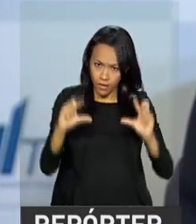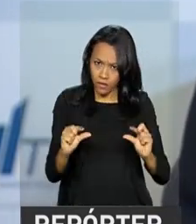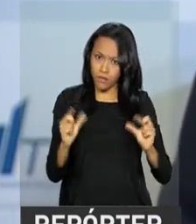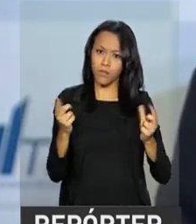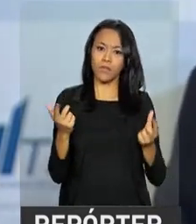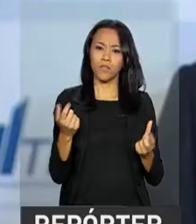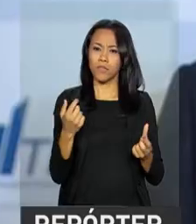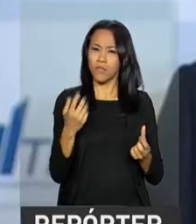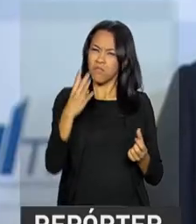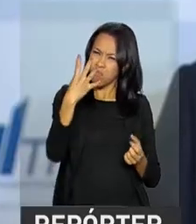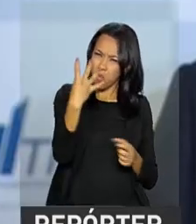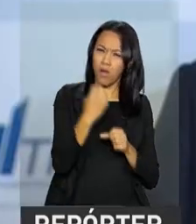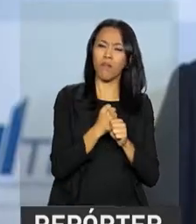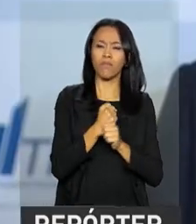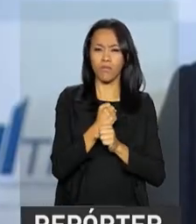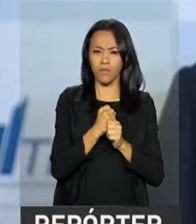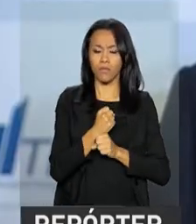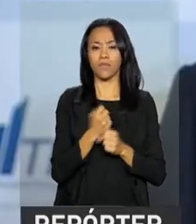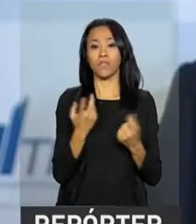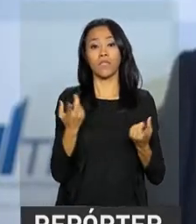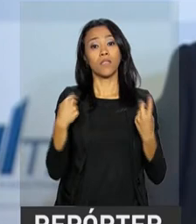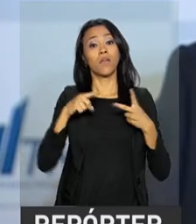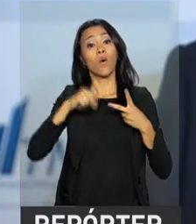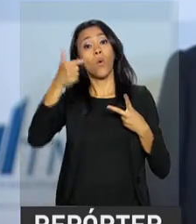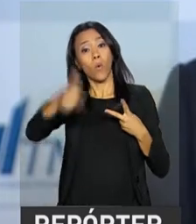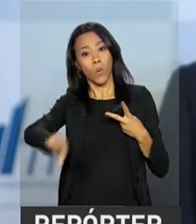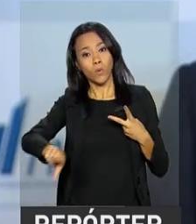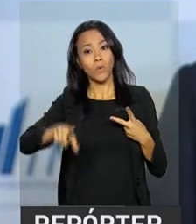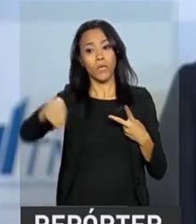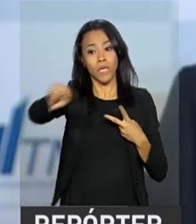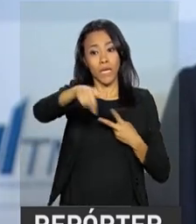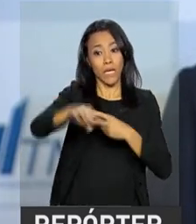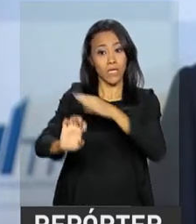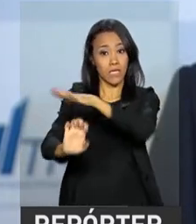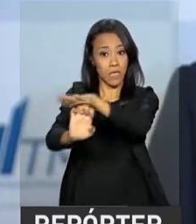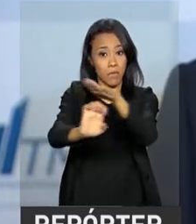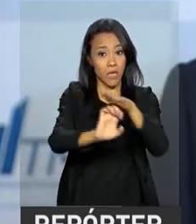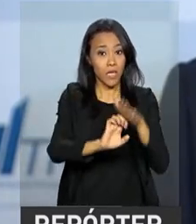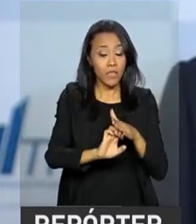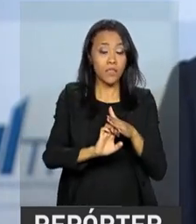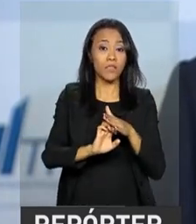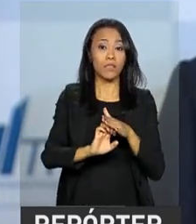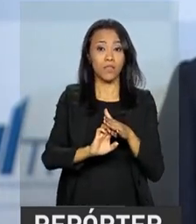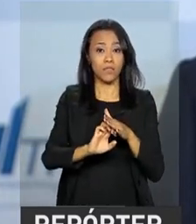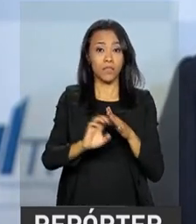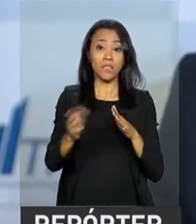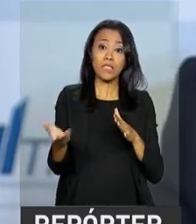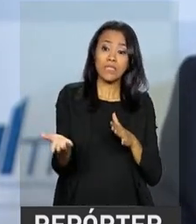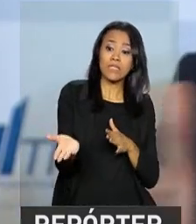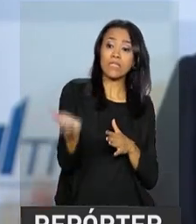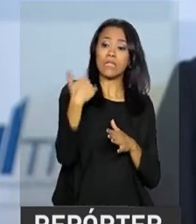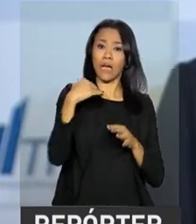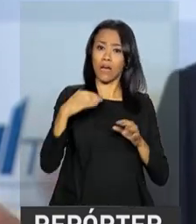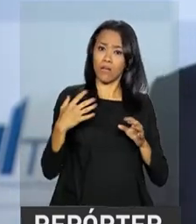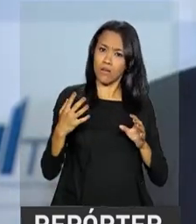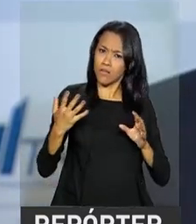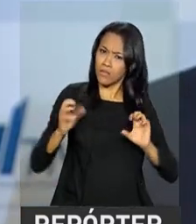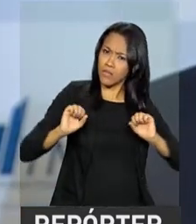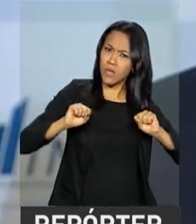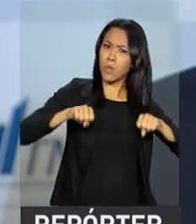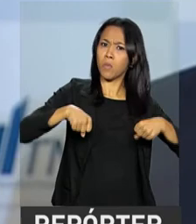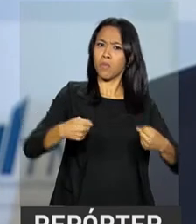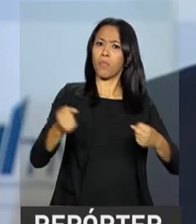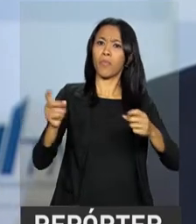de quatro segundos viabilizando que empresas saiam do processo de não apenas terminar o